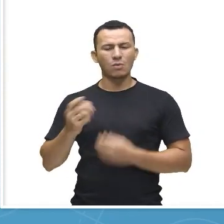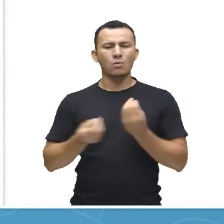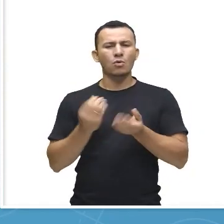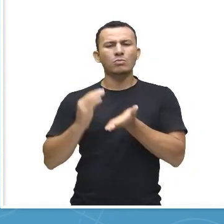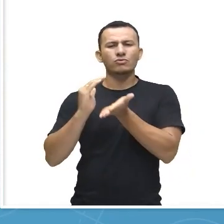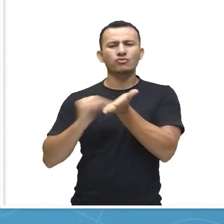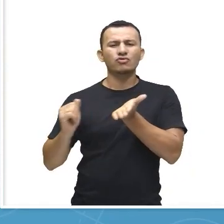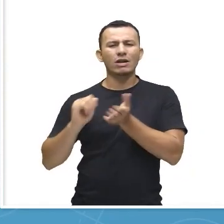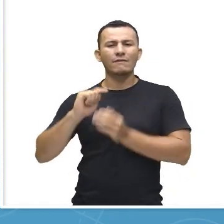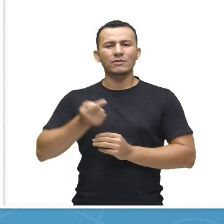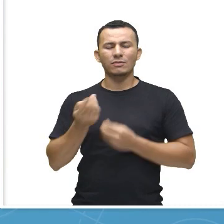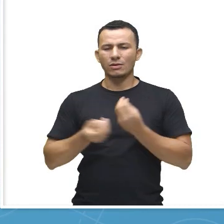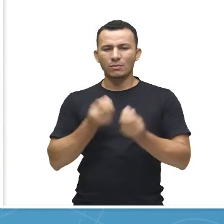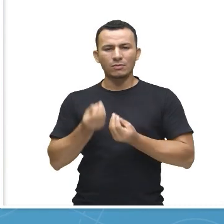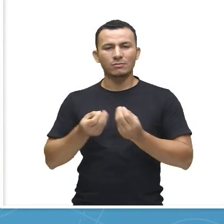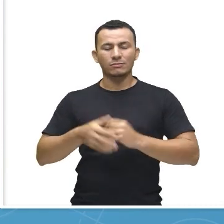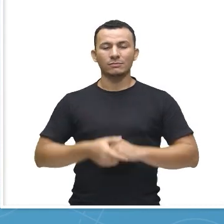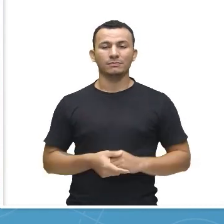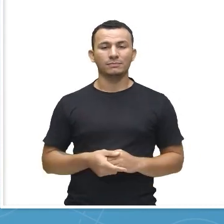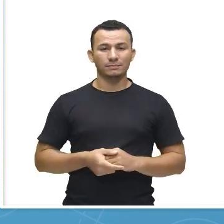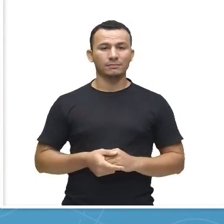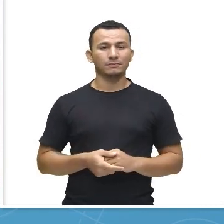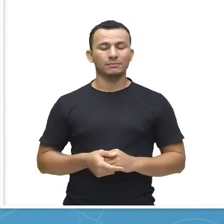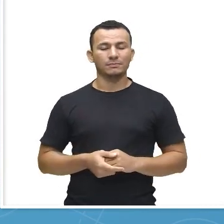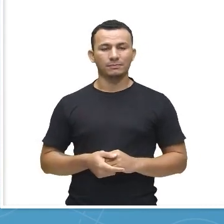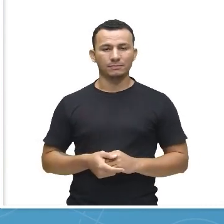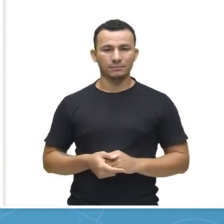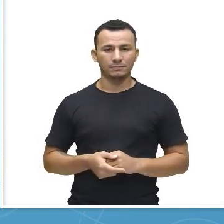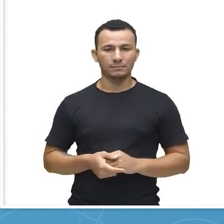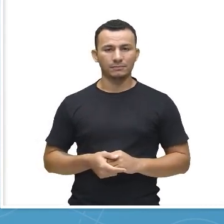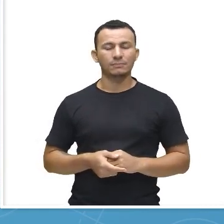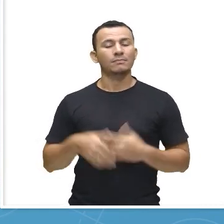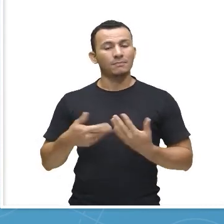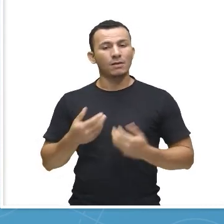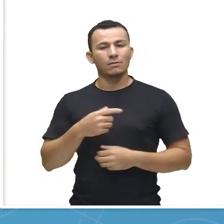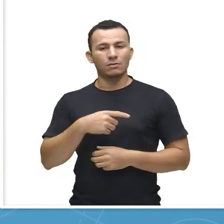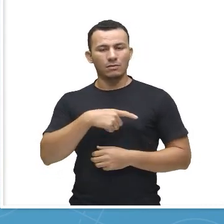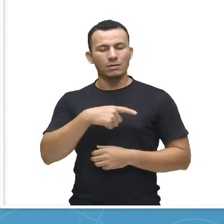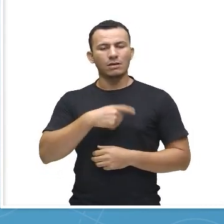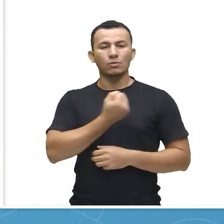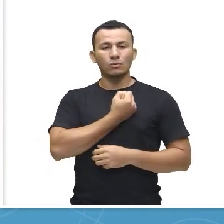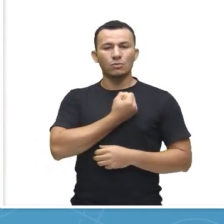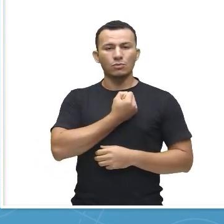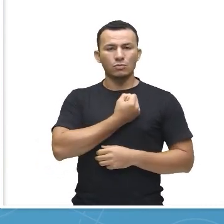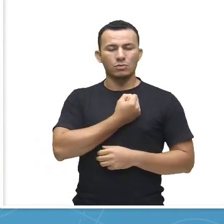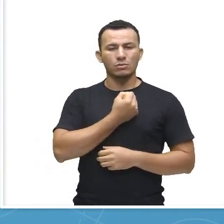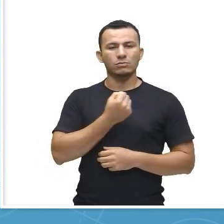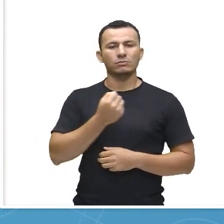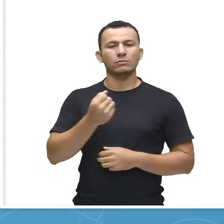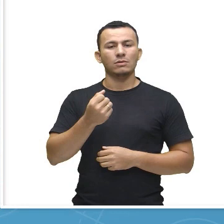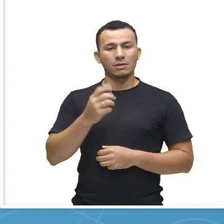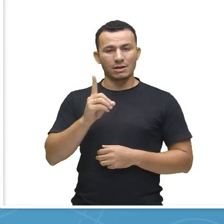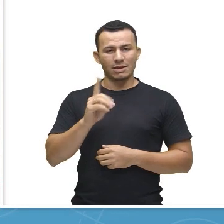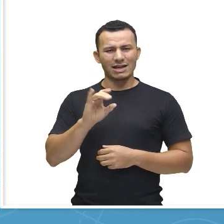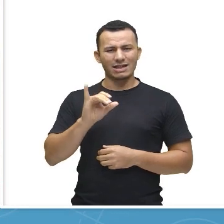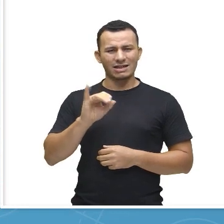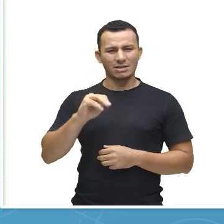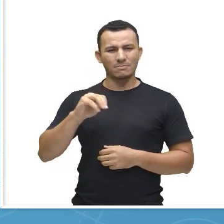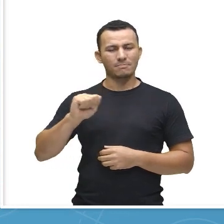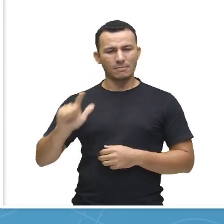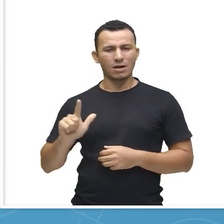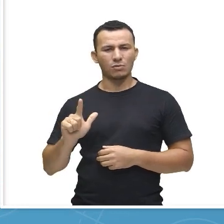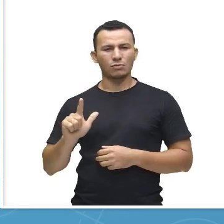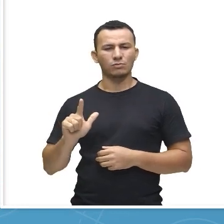essa vírgula? Vamos lá. Então vejam, eu tenho um número decimal. Ele quer saber qual é a raiz quadrada desse